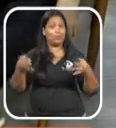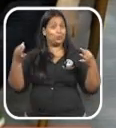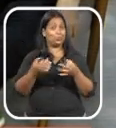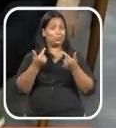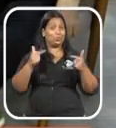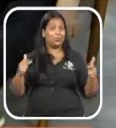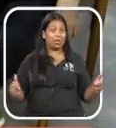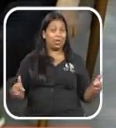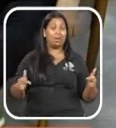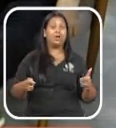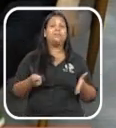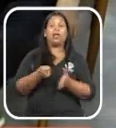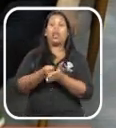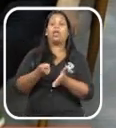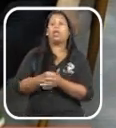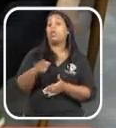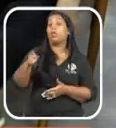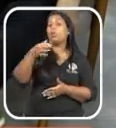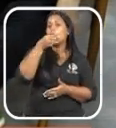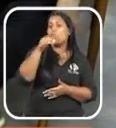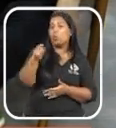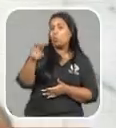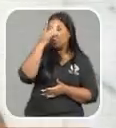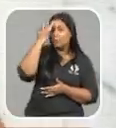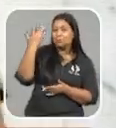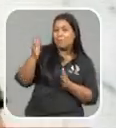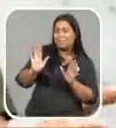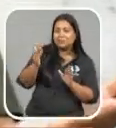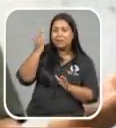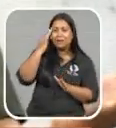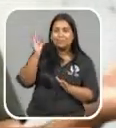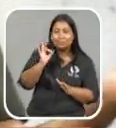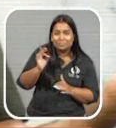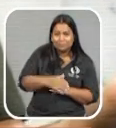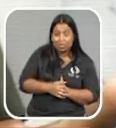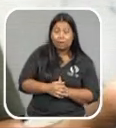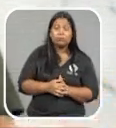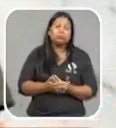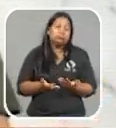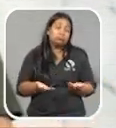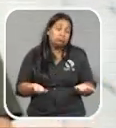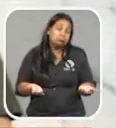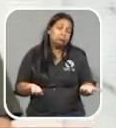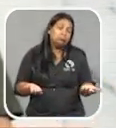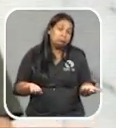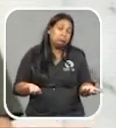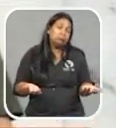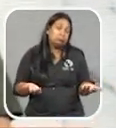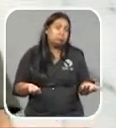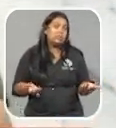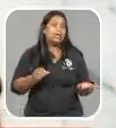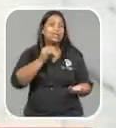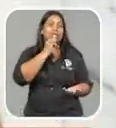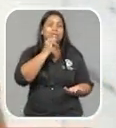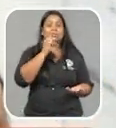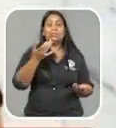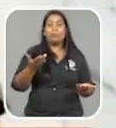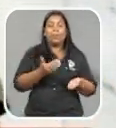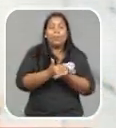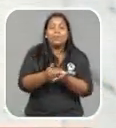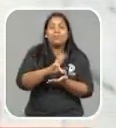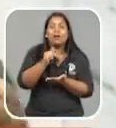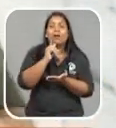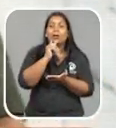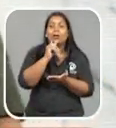teve acesso. É claro, de prima. De prima, você vai responder o quê? Você acha que tem que ter mais vereador na cidade? Aí você vê uma Câmara que